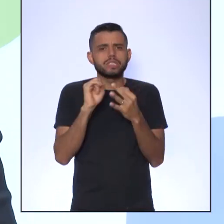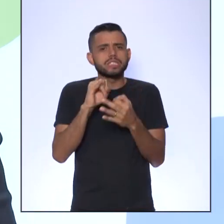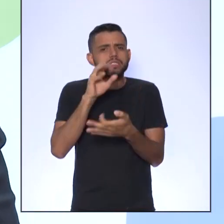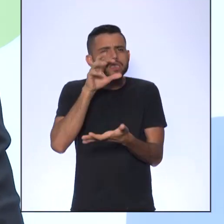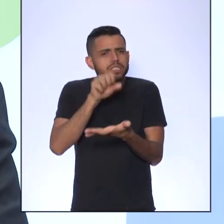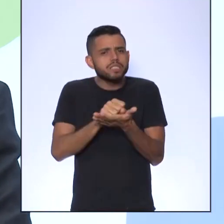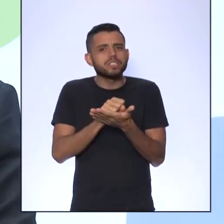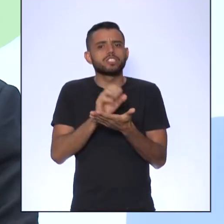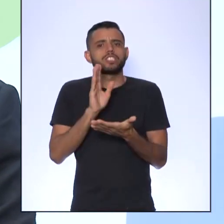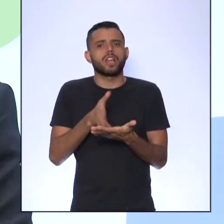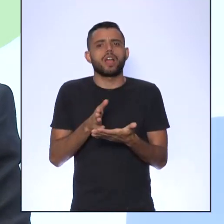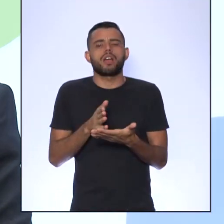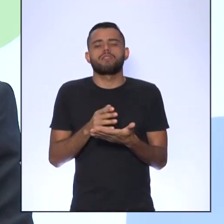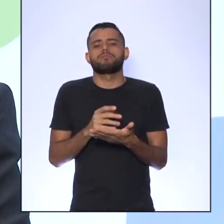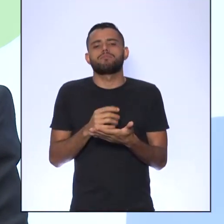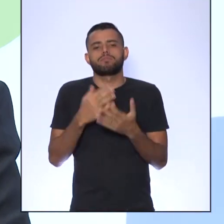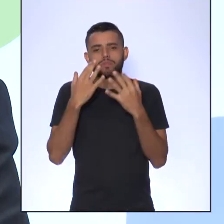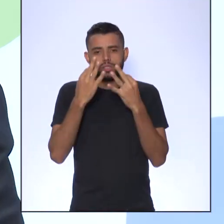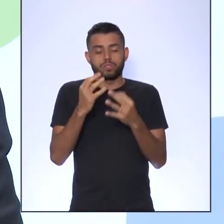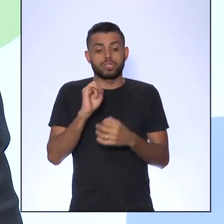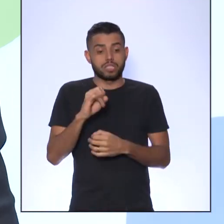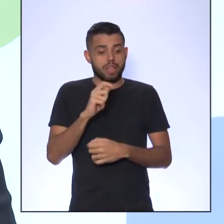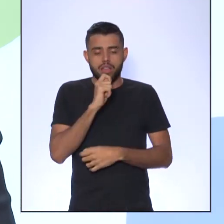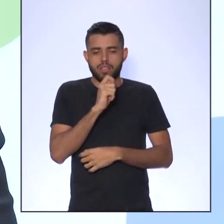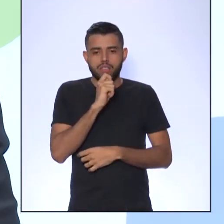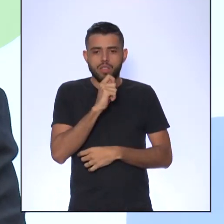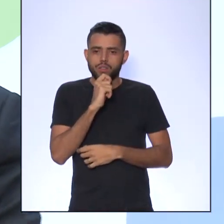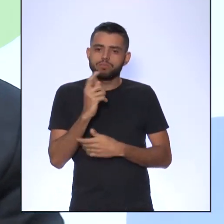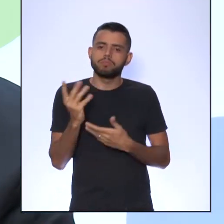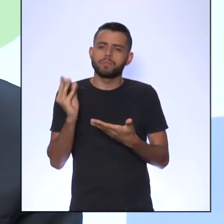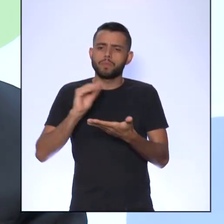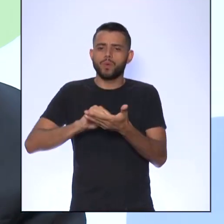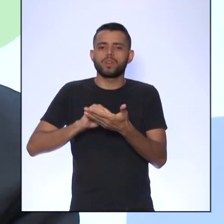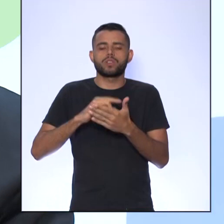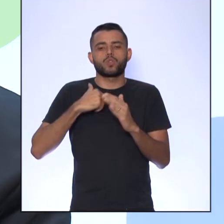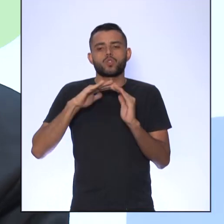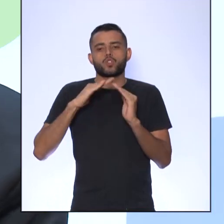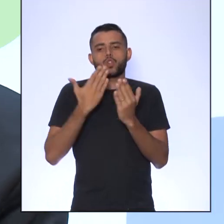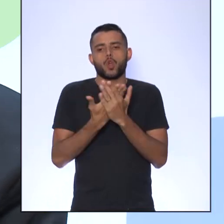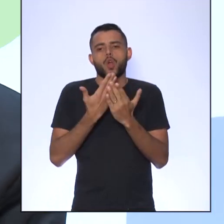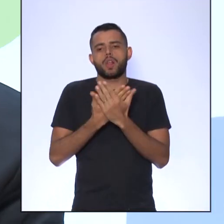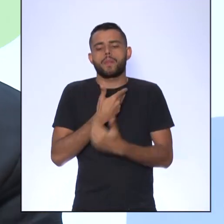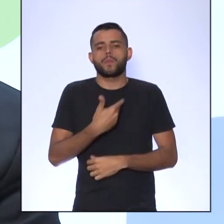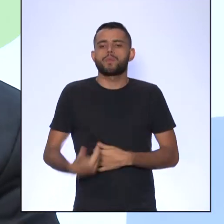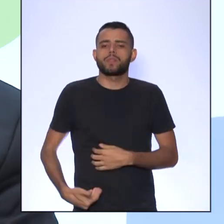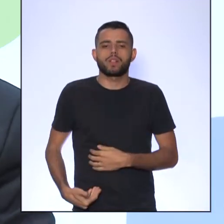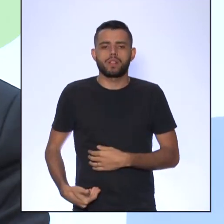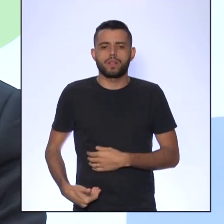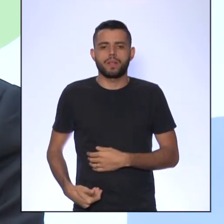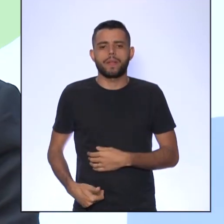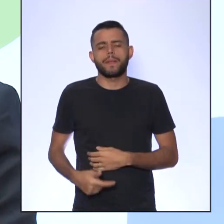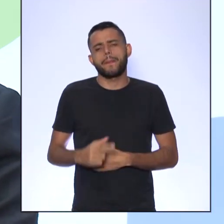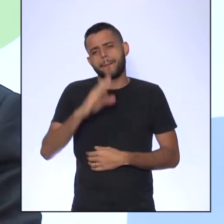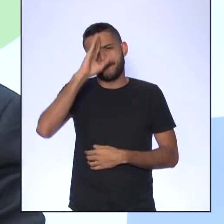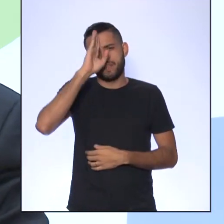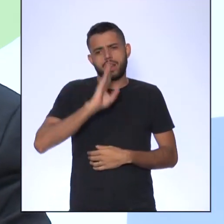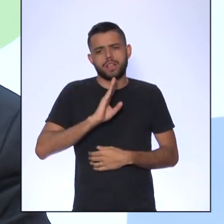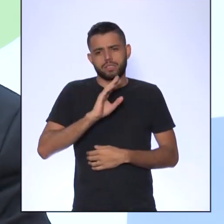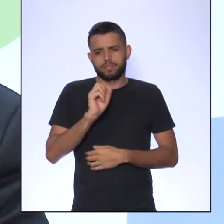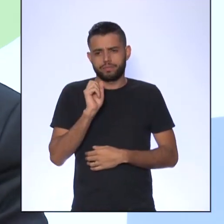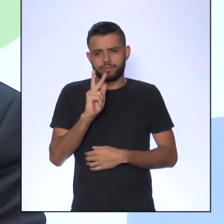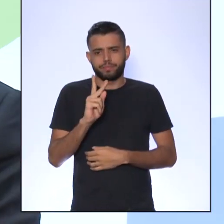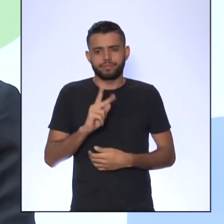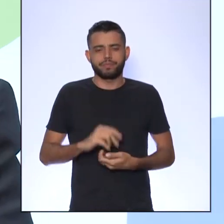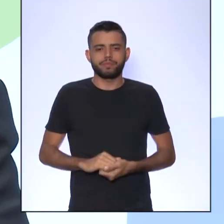se você não fez, lembre-se de colocar que você vem de escola pública, que você vai ter a isenção garantida. Mas